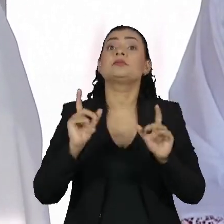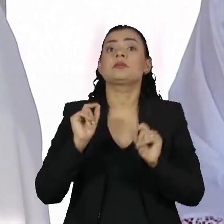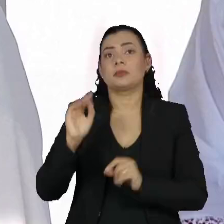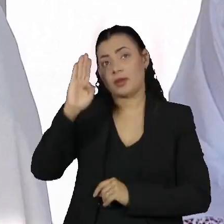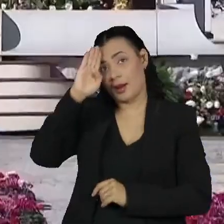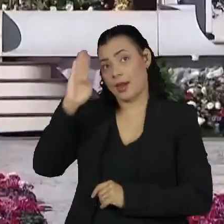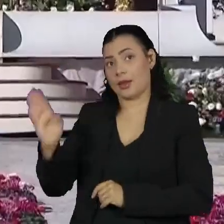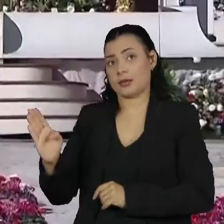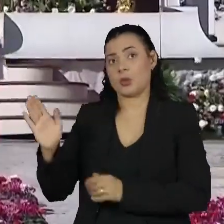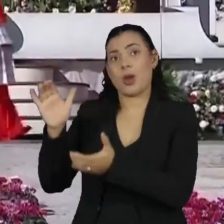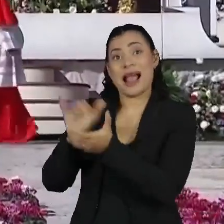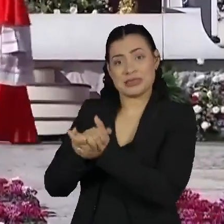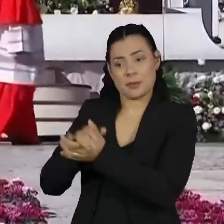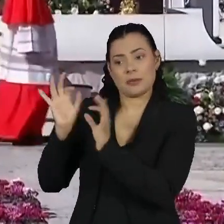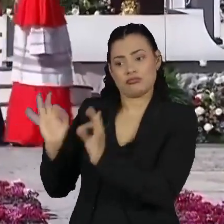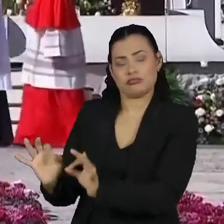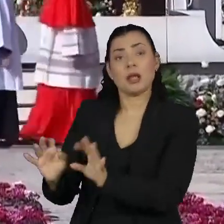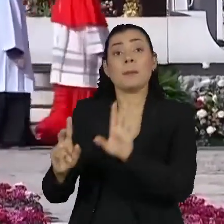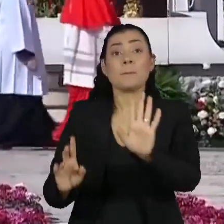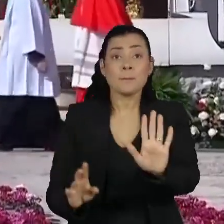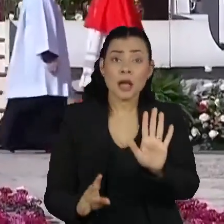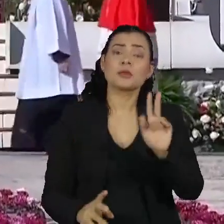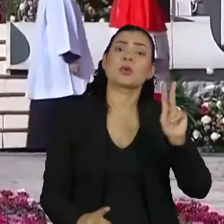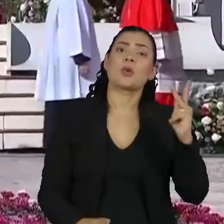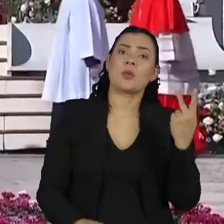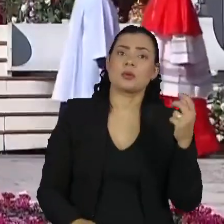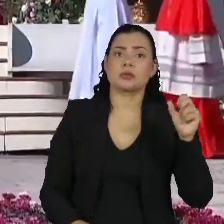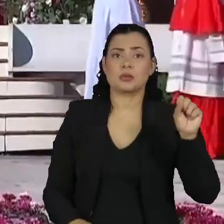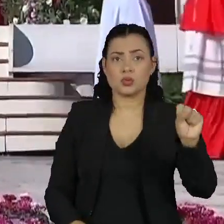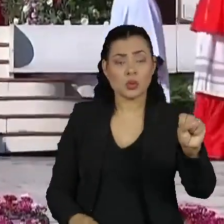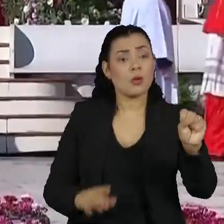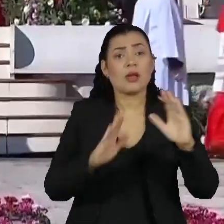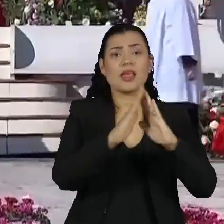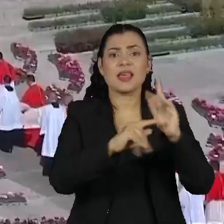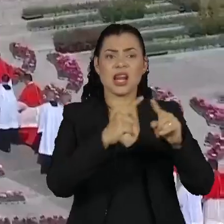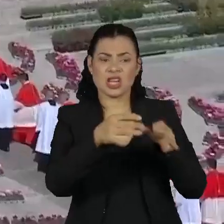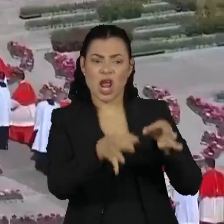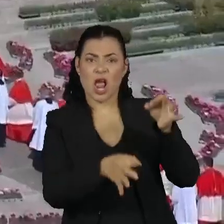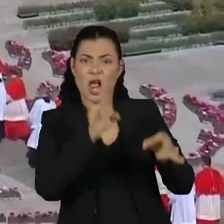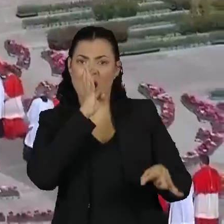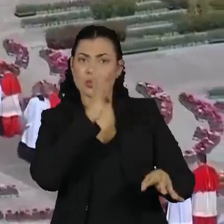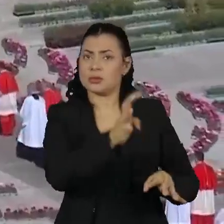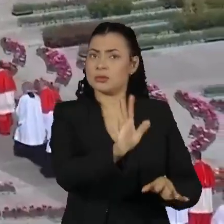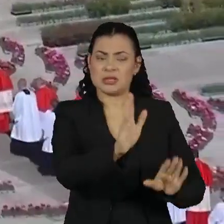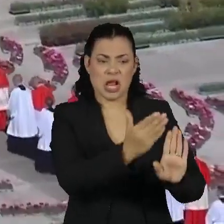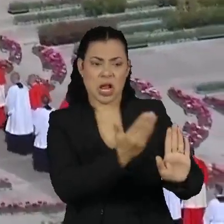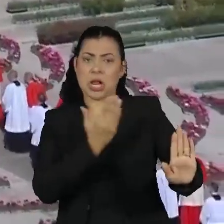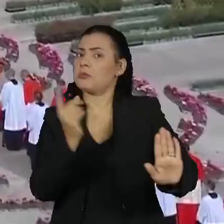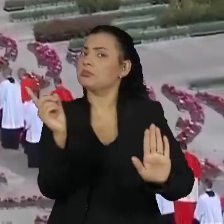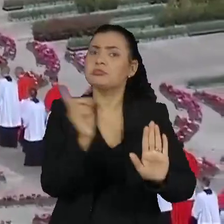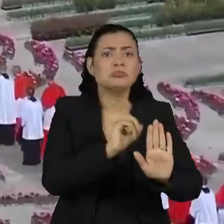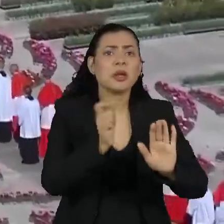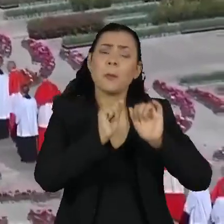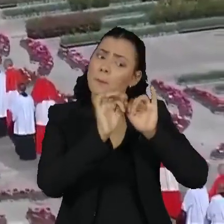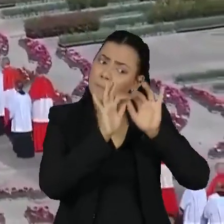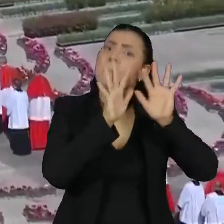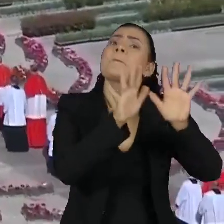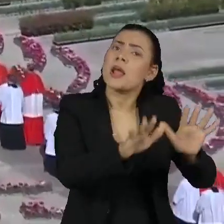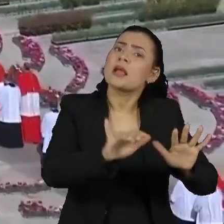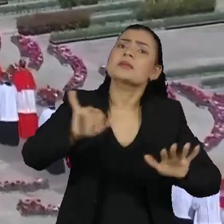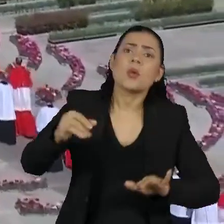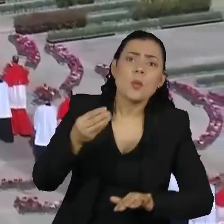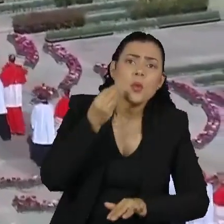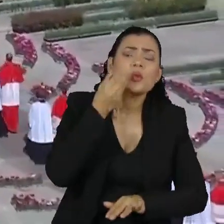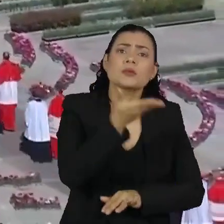heterossexuais mas Francisco argumenta que a igreja não deve julgar e excluir e que a benção é uma oportunidade